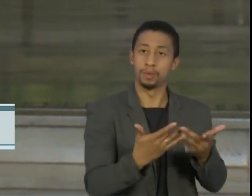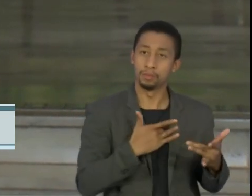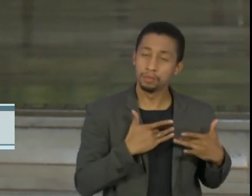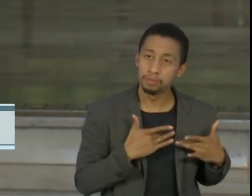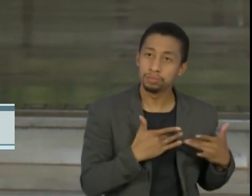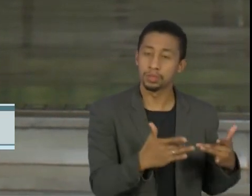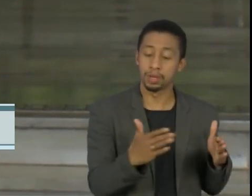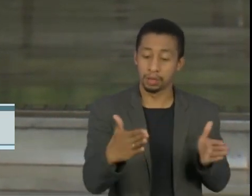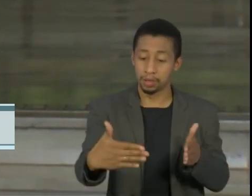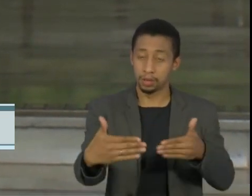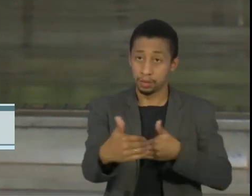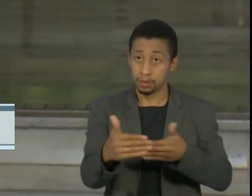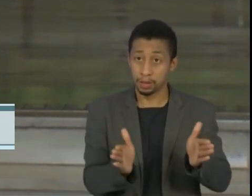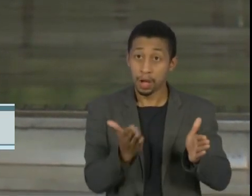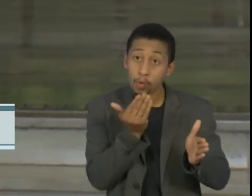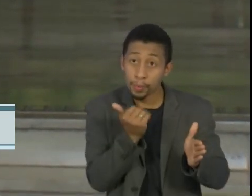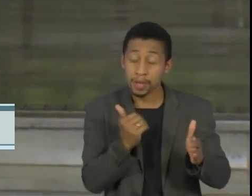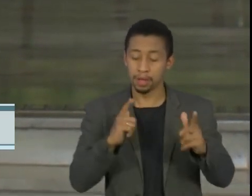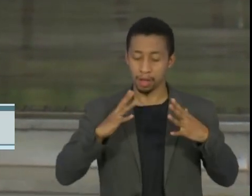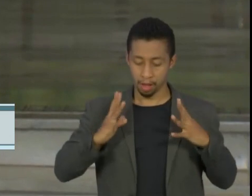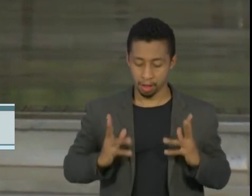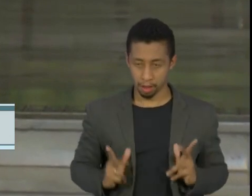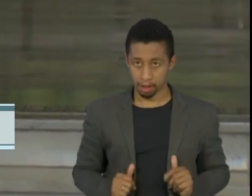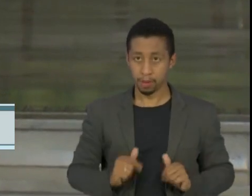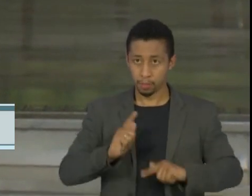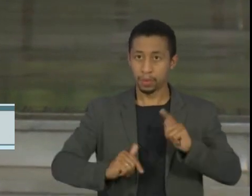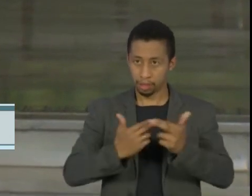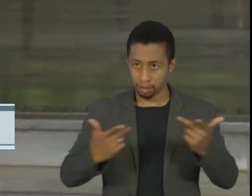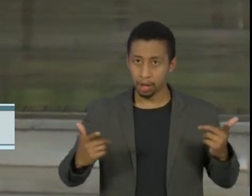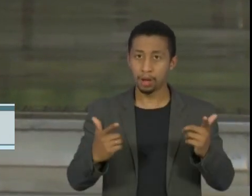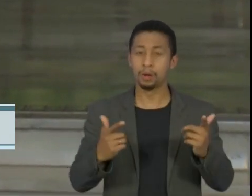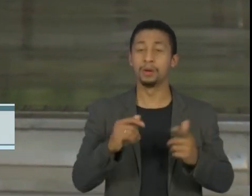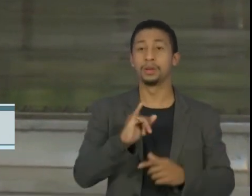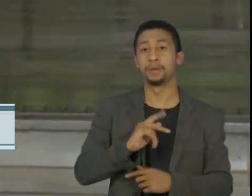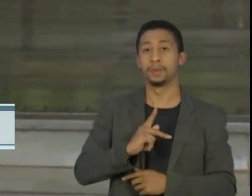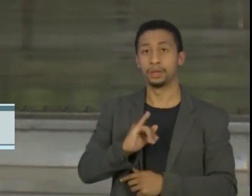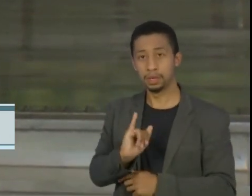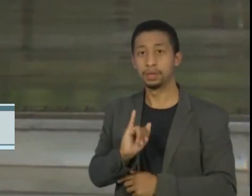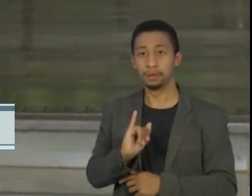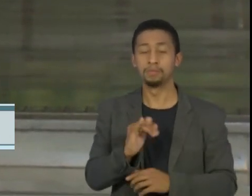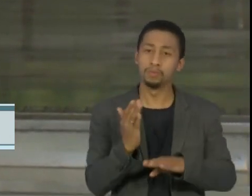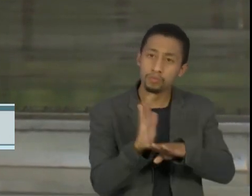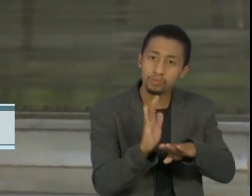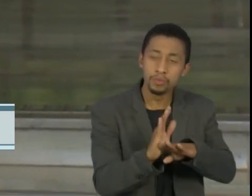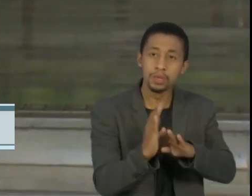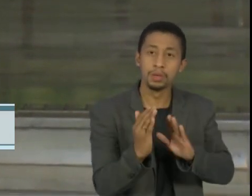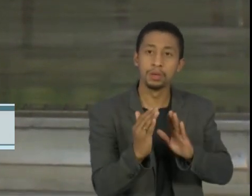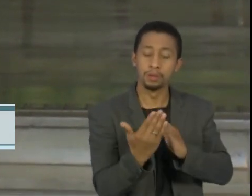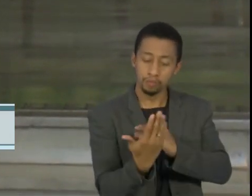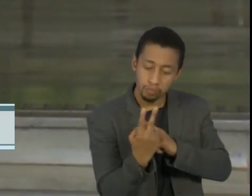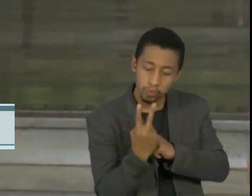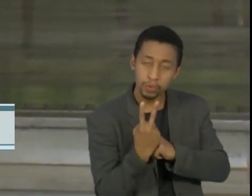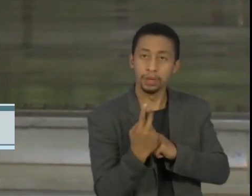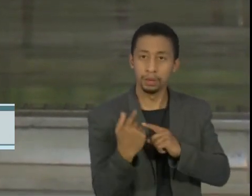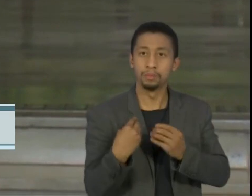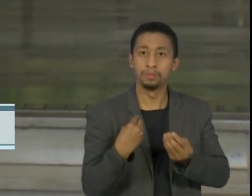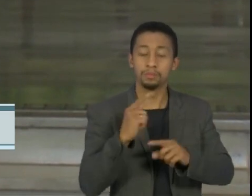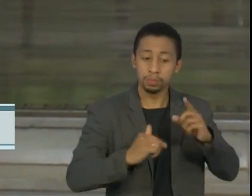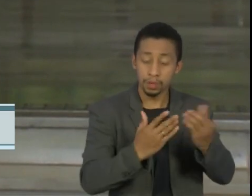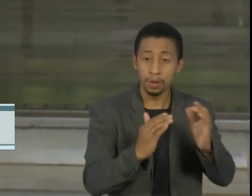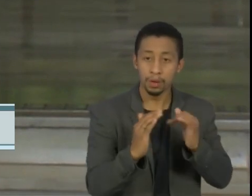pela cesta de produtos de higiene e limpeza, EPIs, equipamentos de proteção individual, além dos próprios respiradores